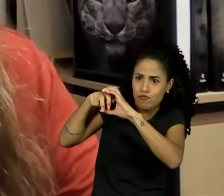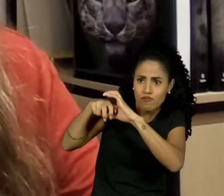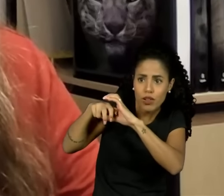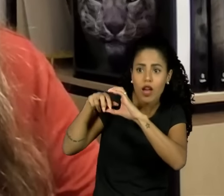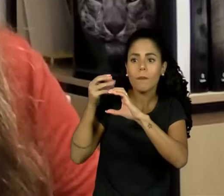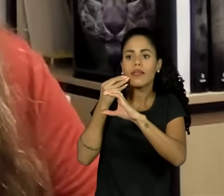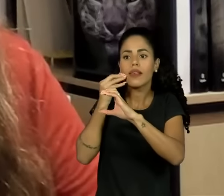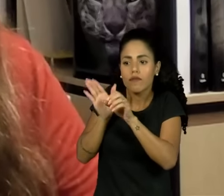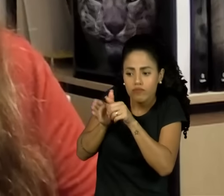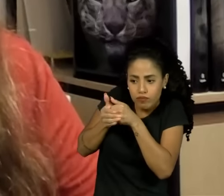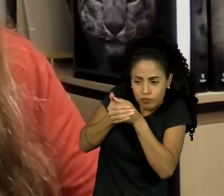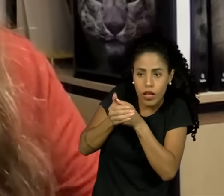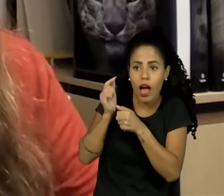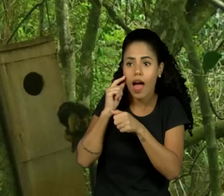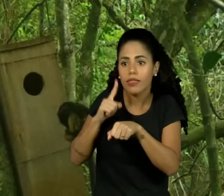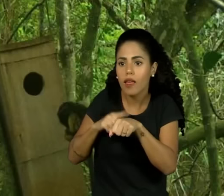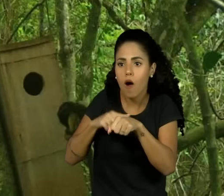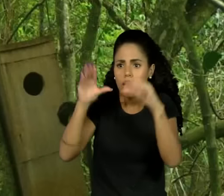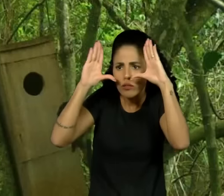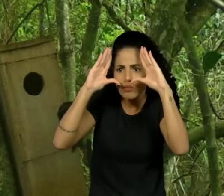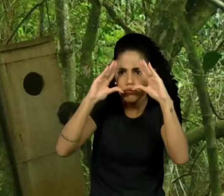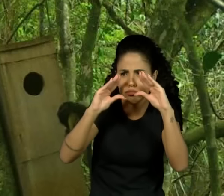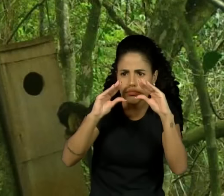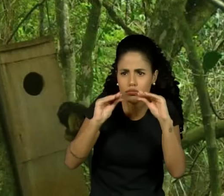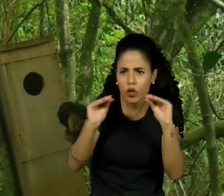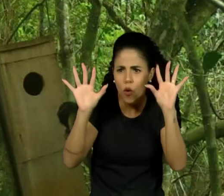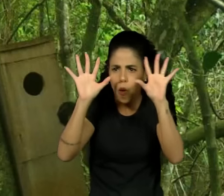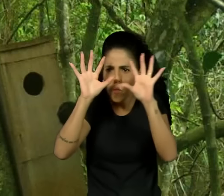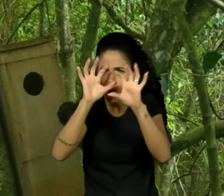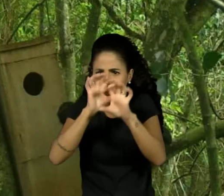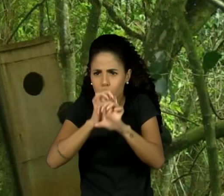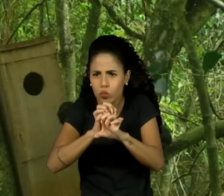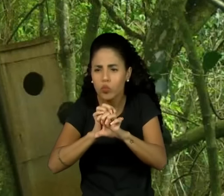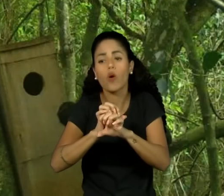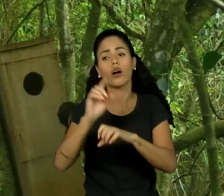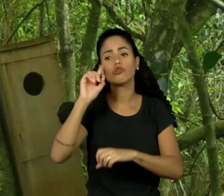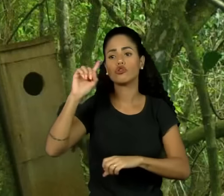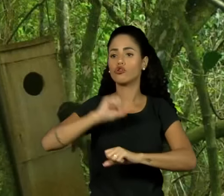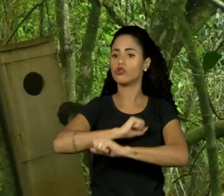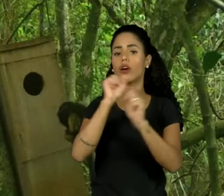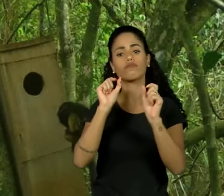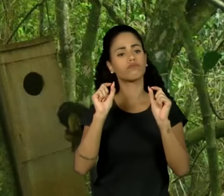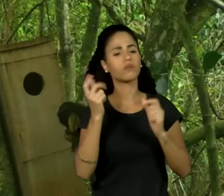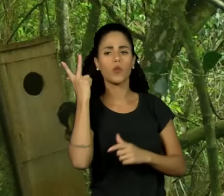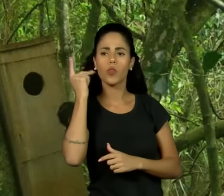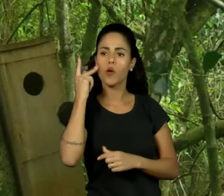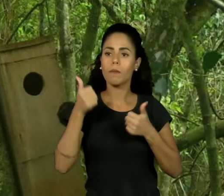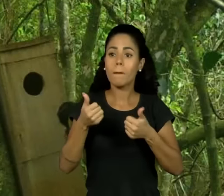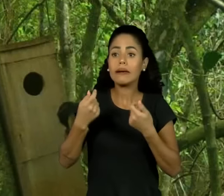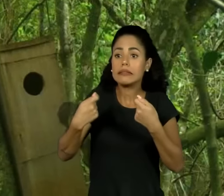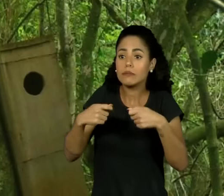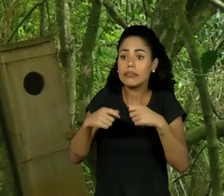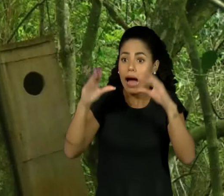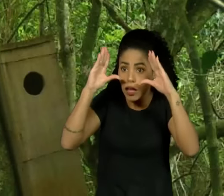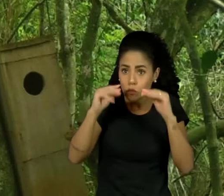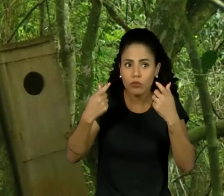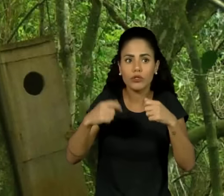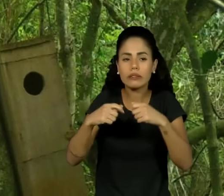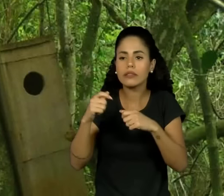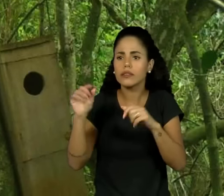principalmente para se proteger no período noturno, porque é uma espécie que ela é ativa durante o dia e à noite ela precisa desses locais para se proteger